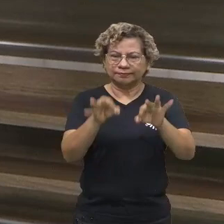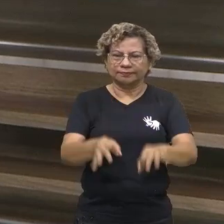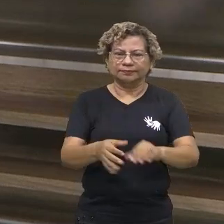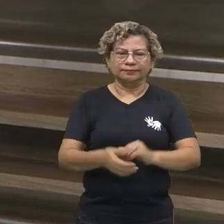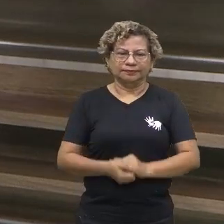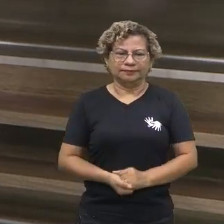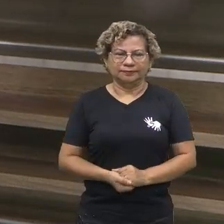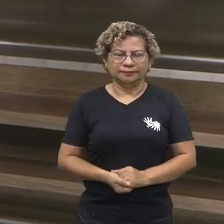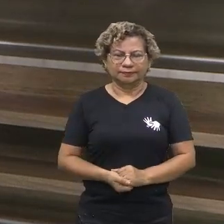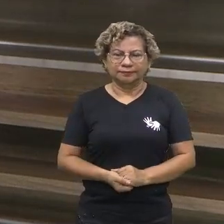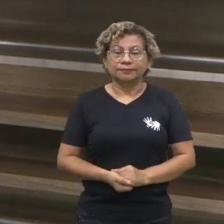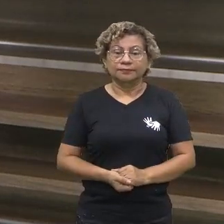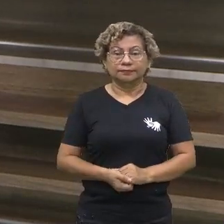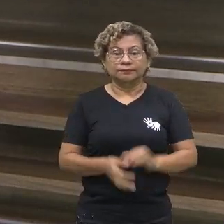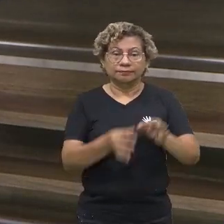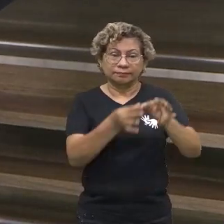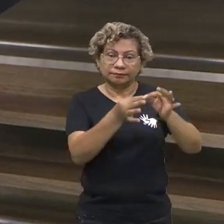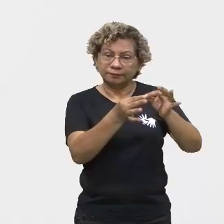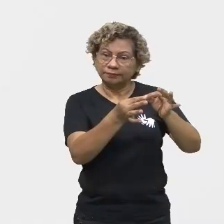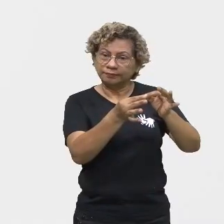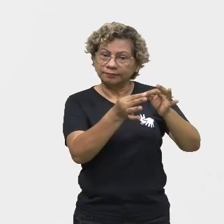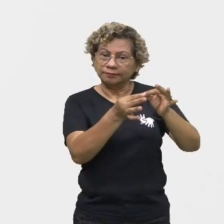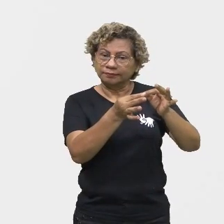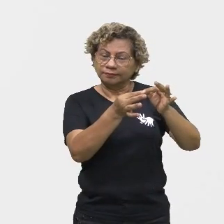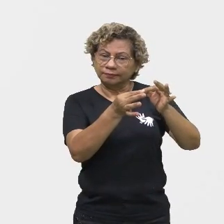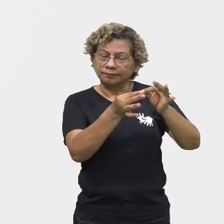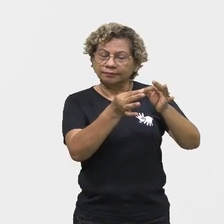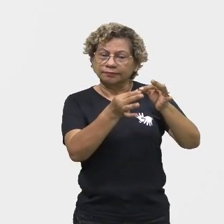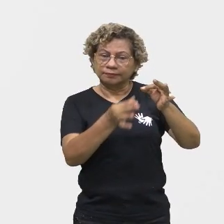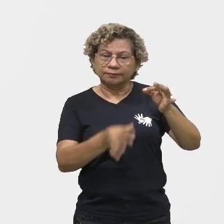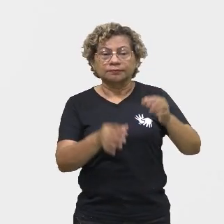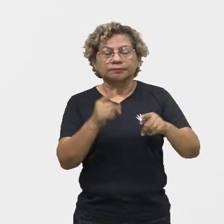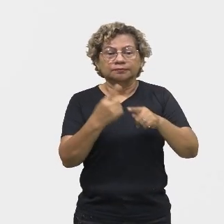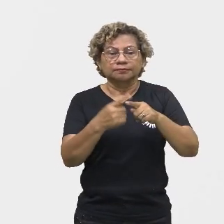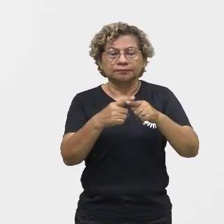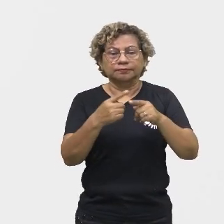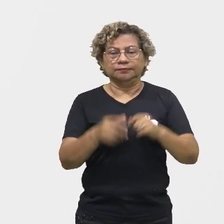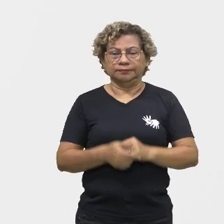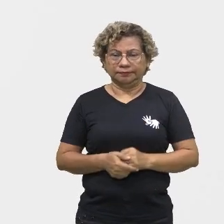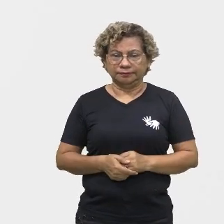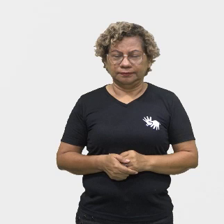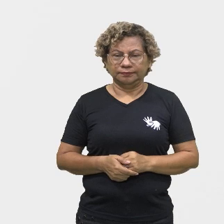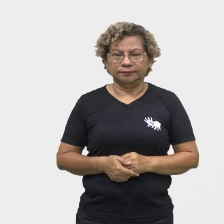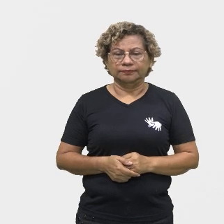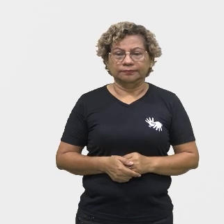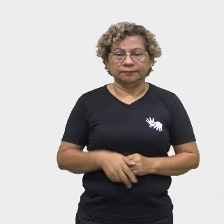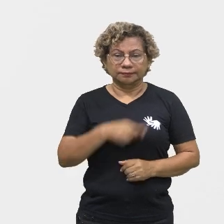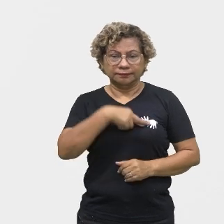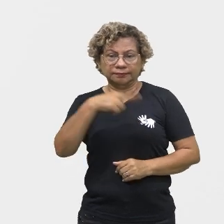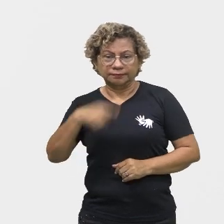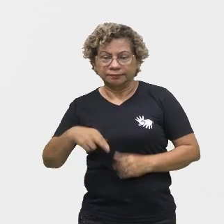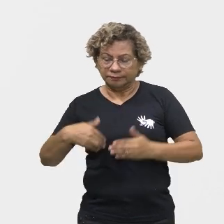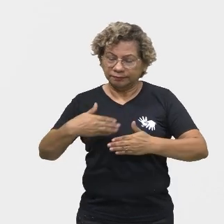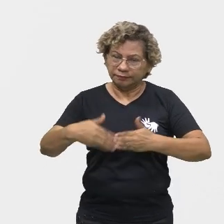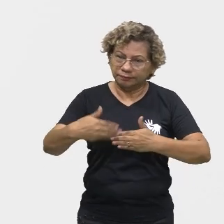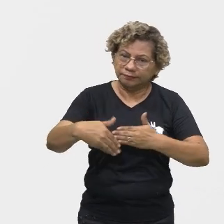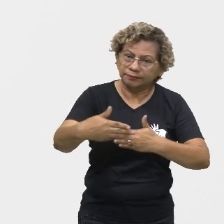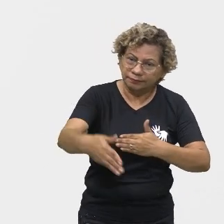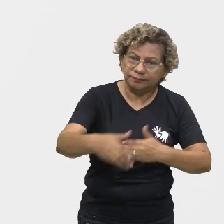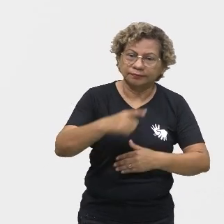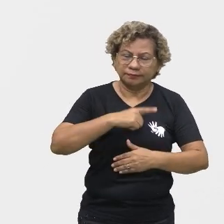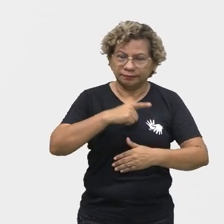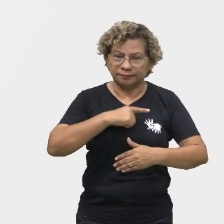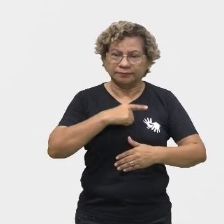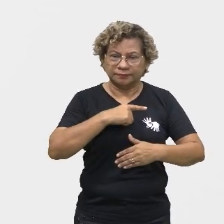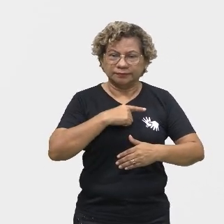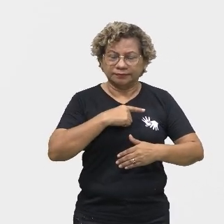nosso comentário da número 2. As religiões que preferem, através dos tempos, preservar seus